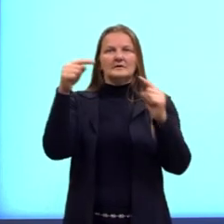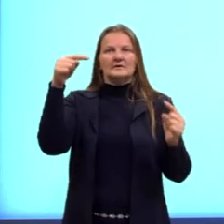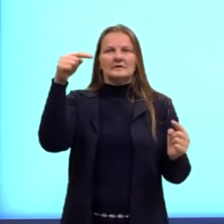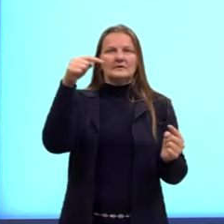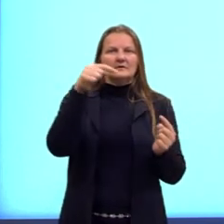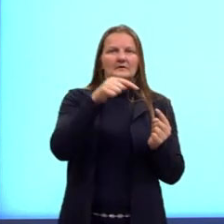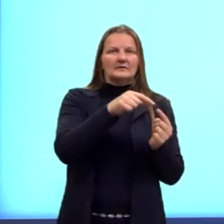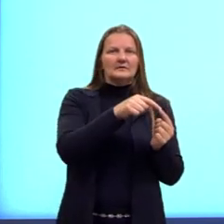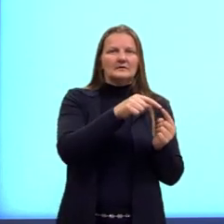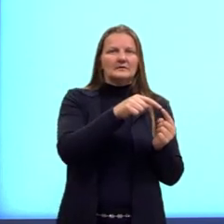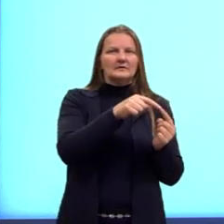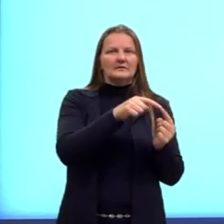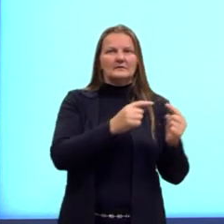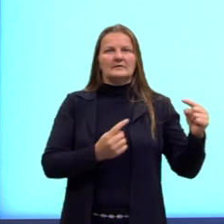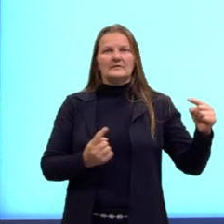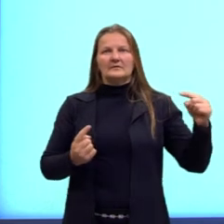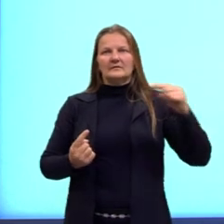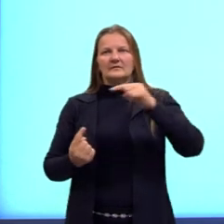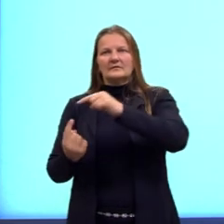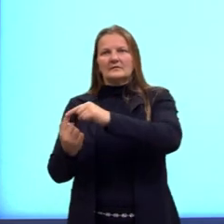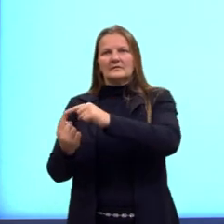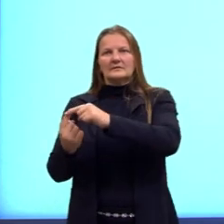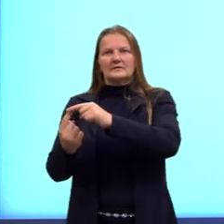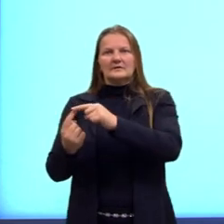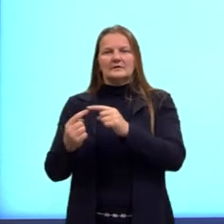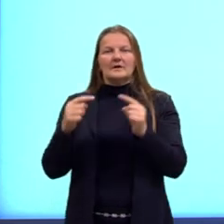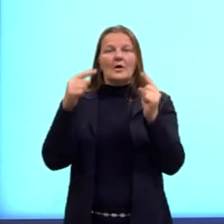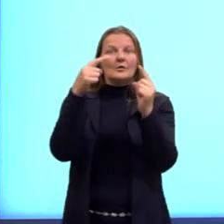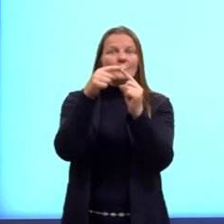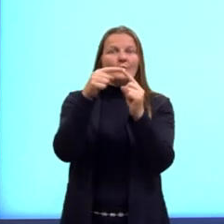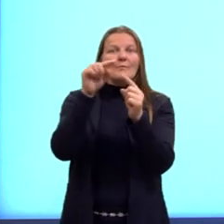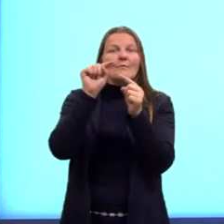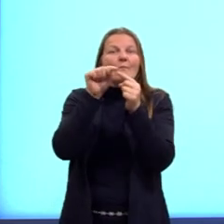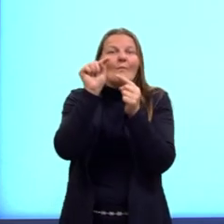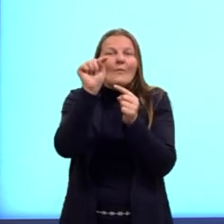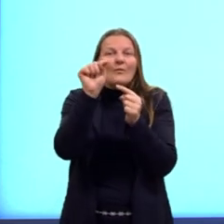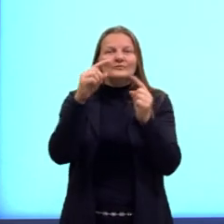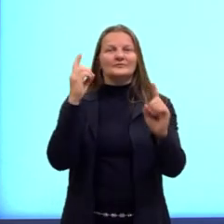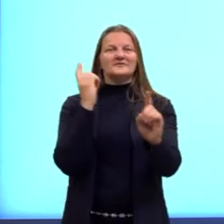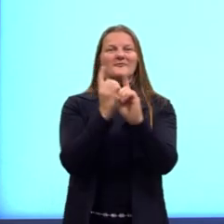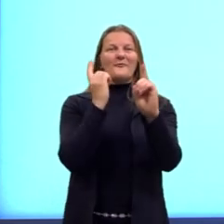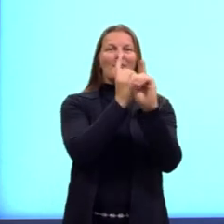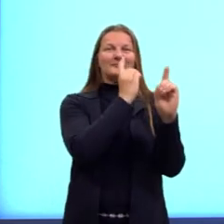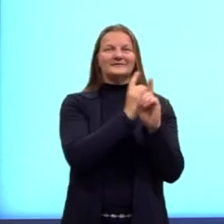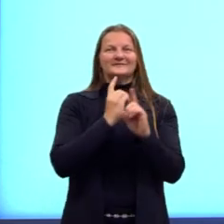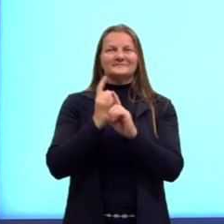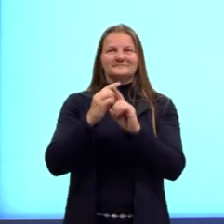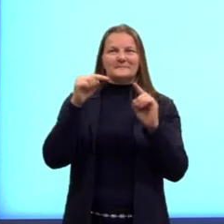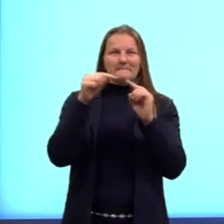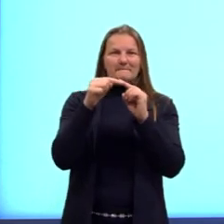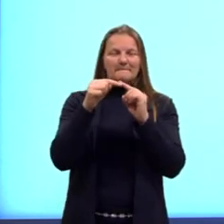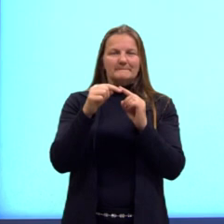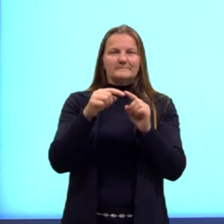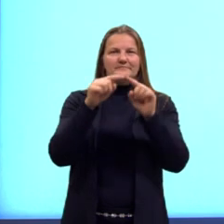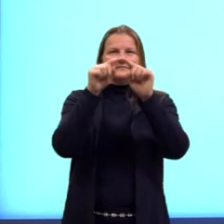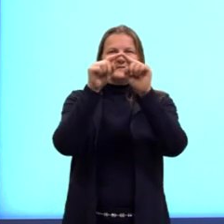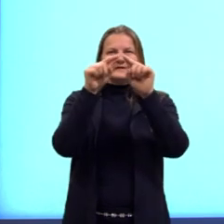então indicados por a b e c eles são aqueles pontinhos né onde os lados se encontram